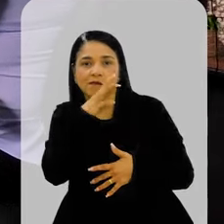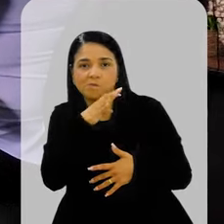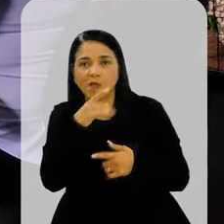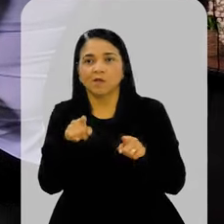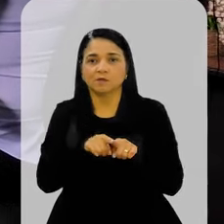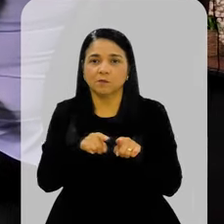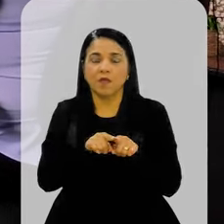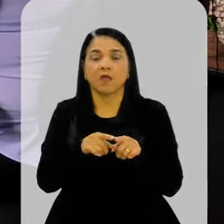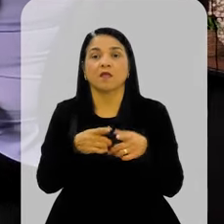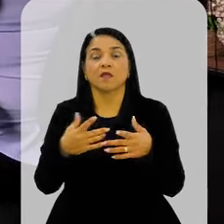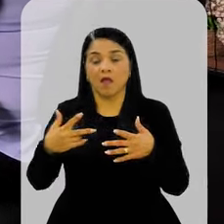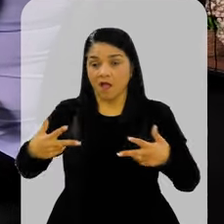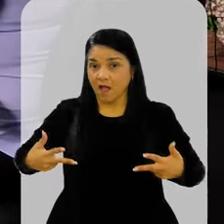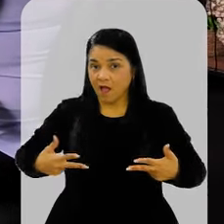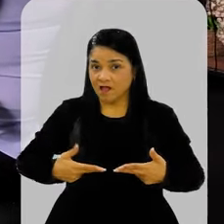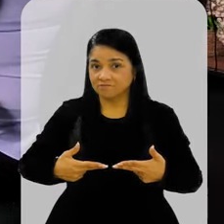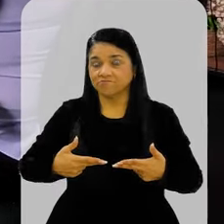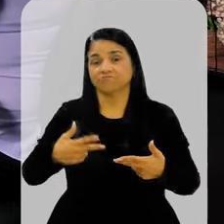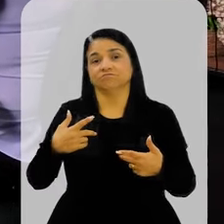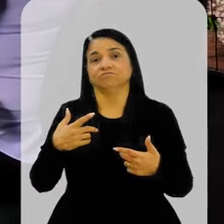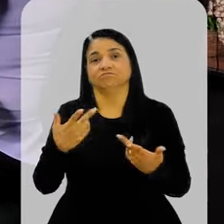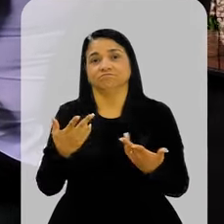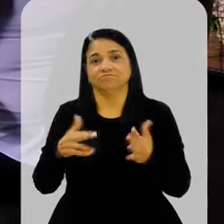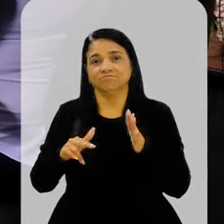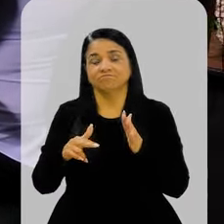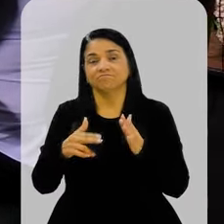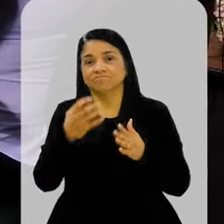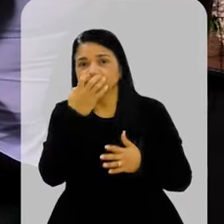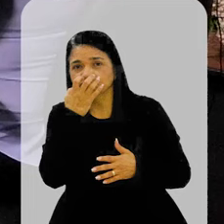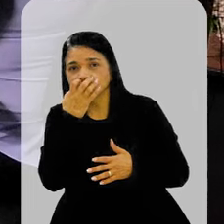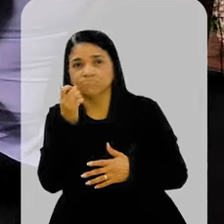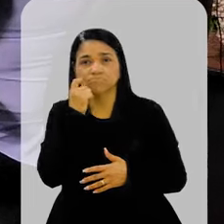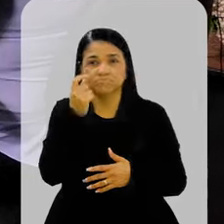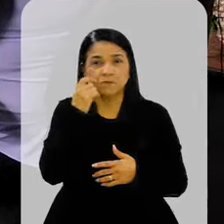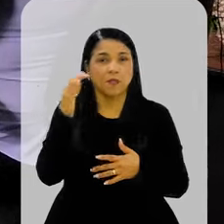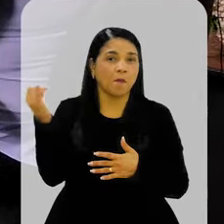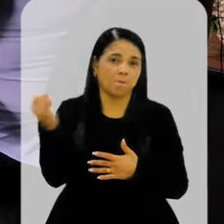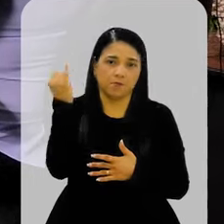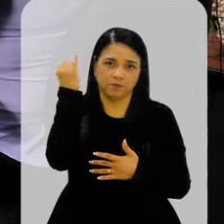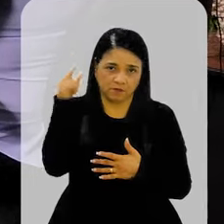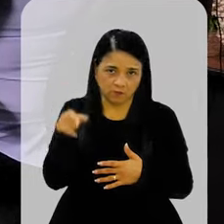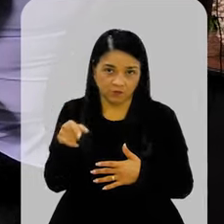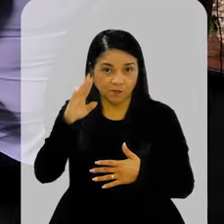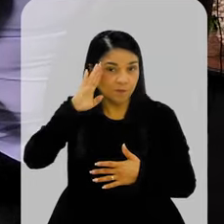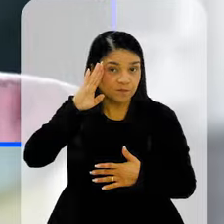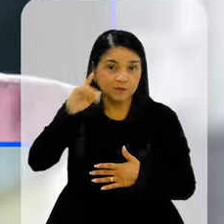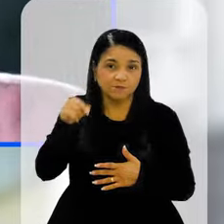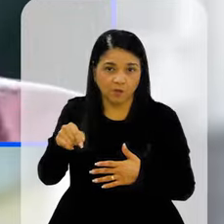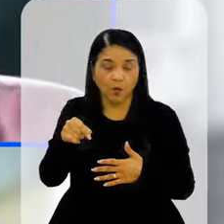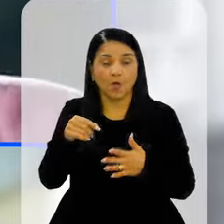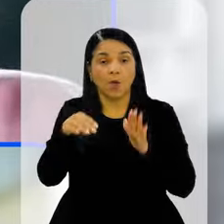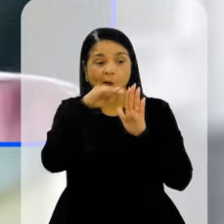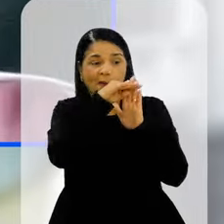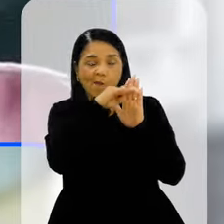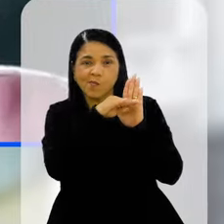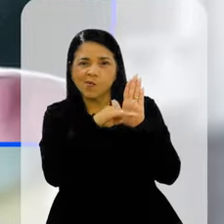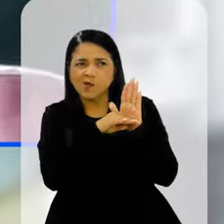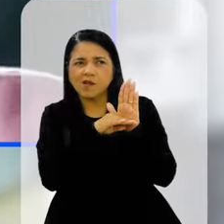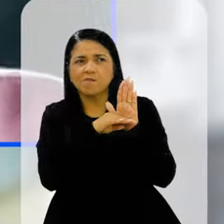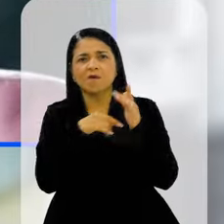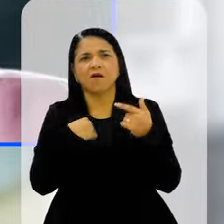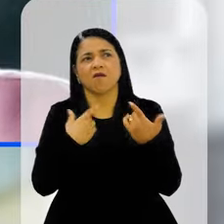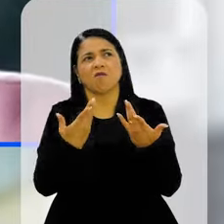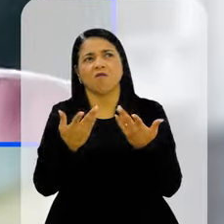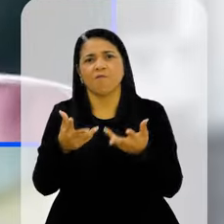isso bem claro. castração, né? A castração é muito Exato. importante. Controle populacional é castração. Eu vejo que dá mais ibope